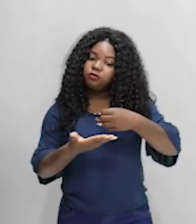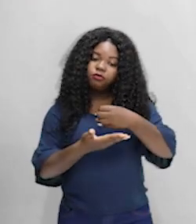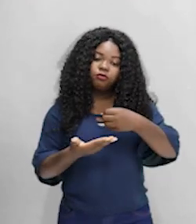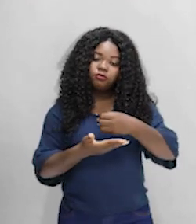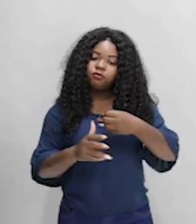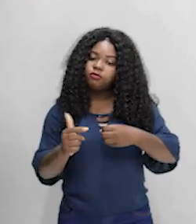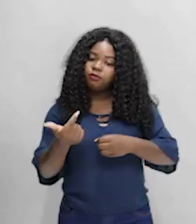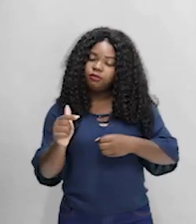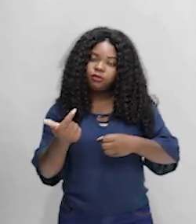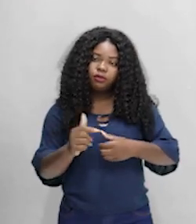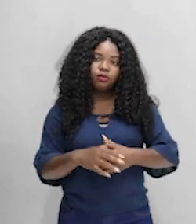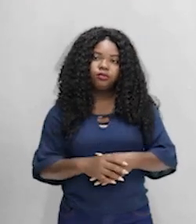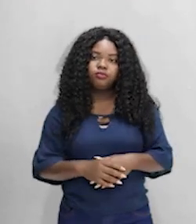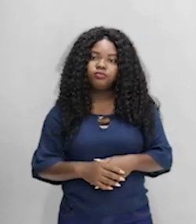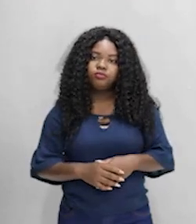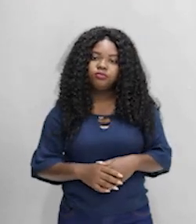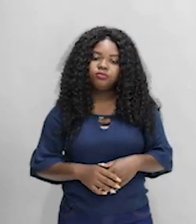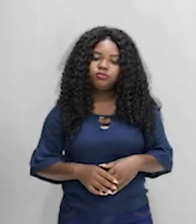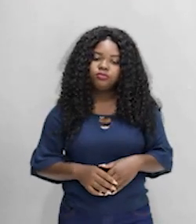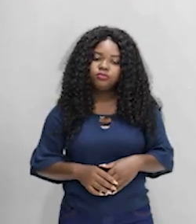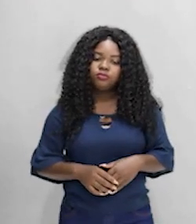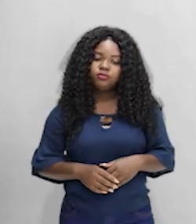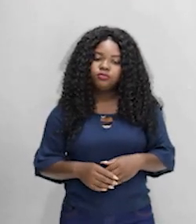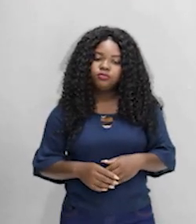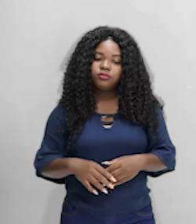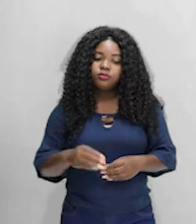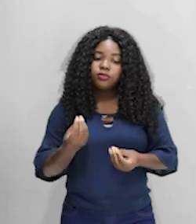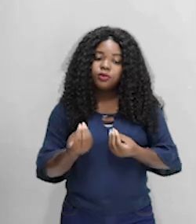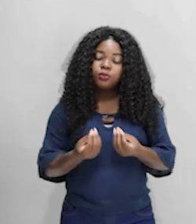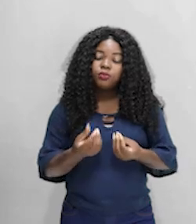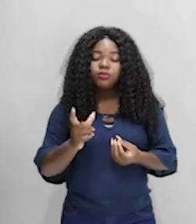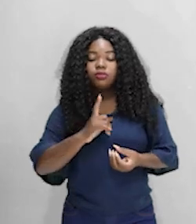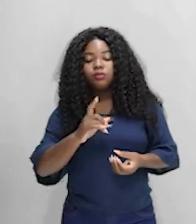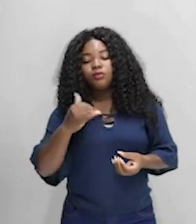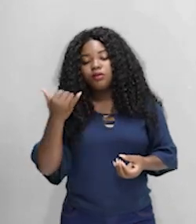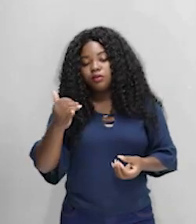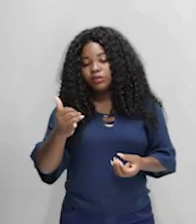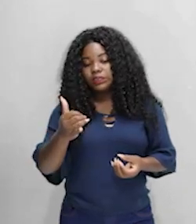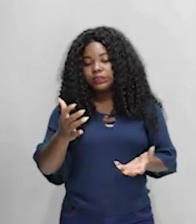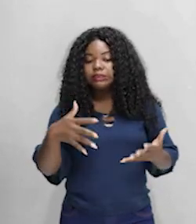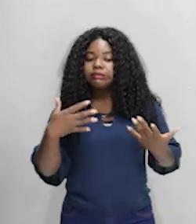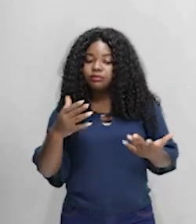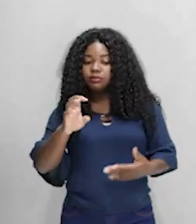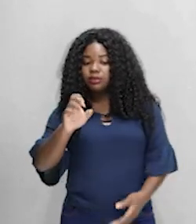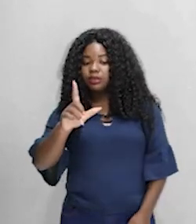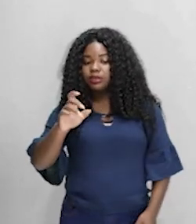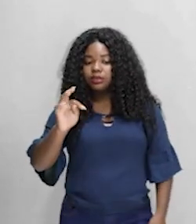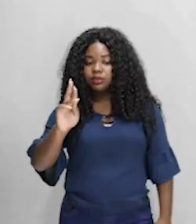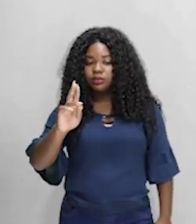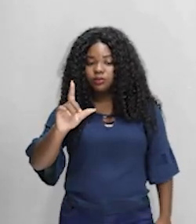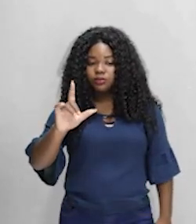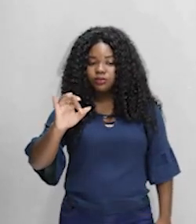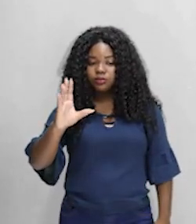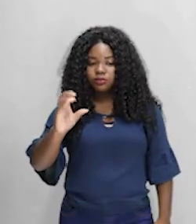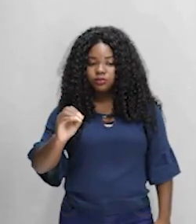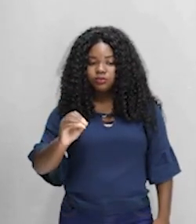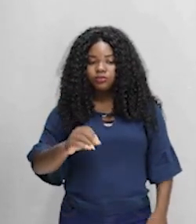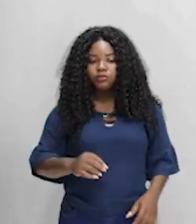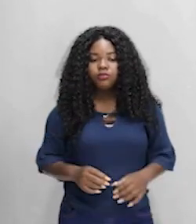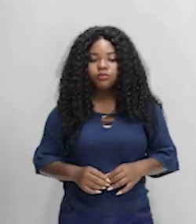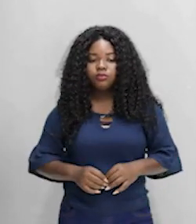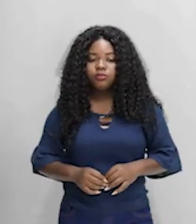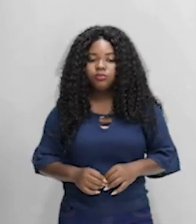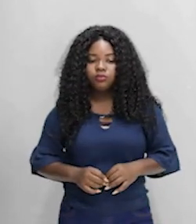é um ácido. Como conduz corrente elétrica, então é um eletrólito. Se não é uma base e não é um